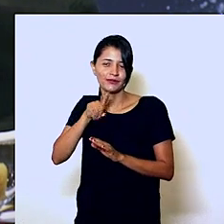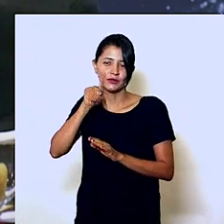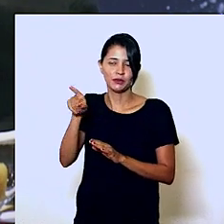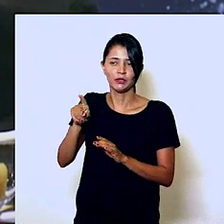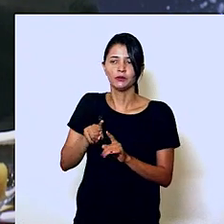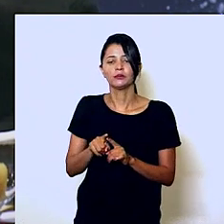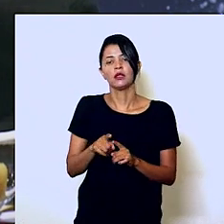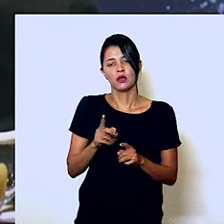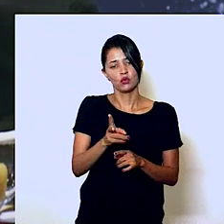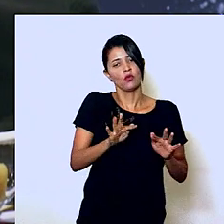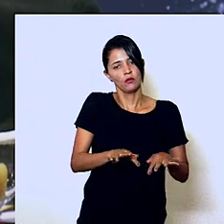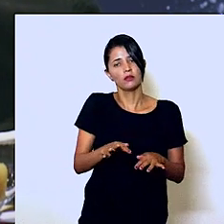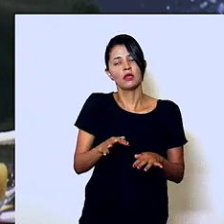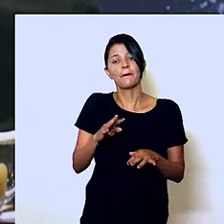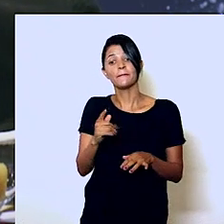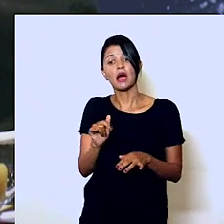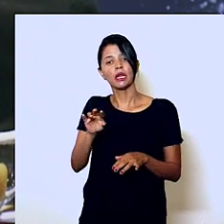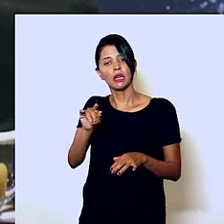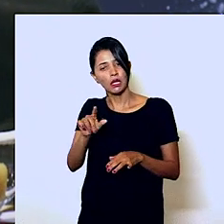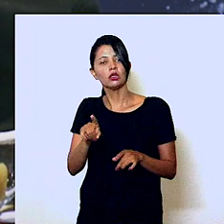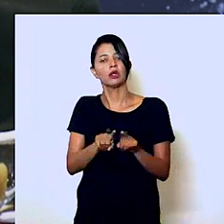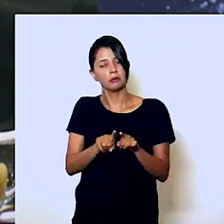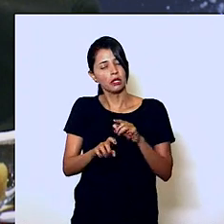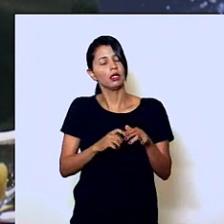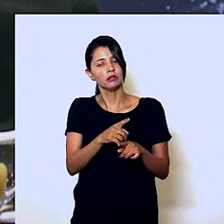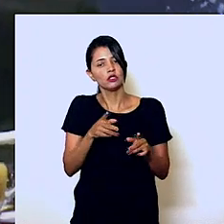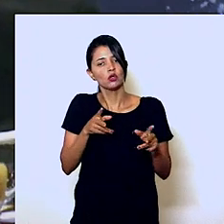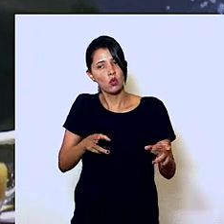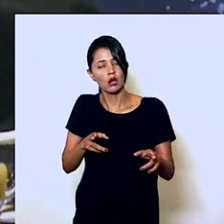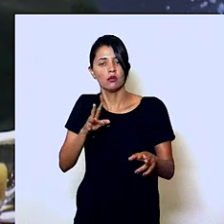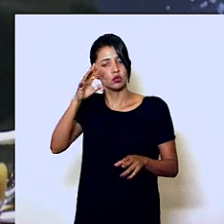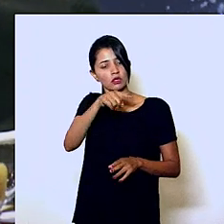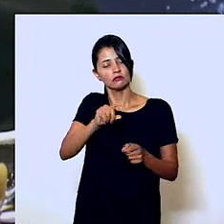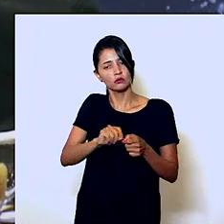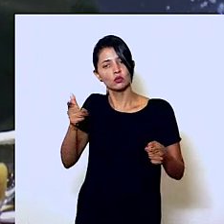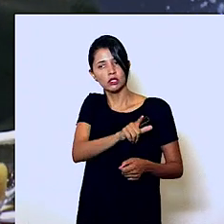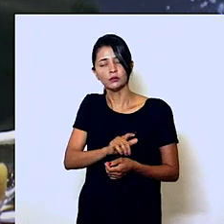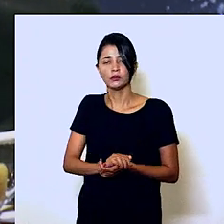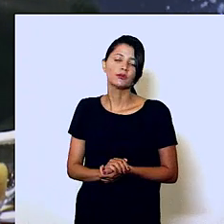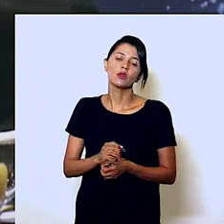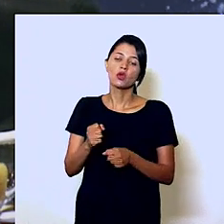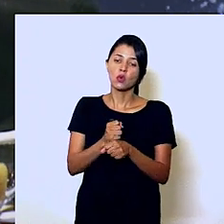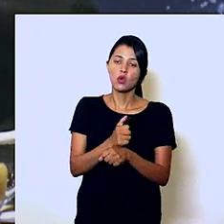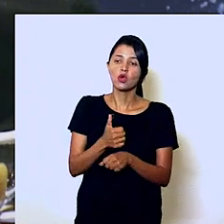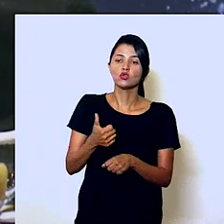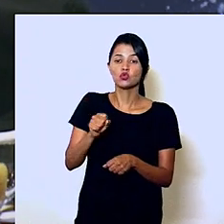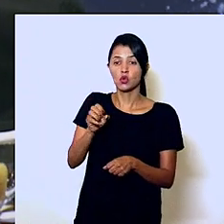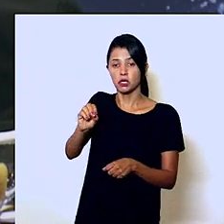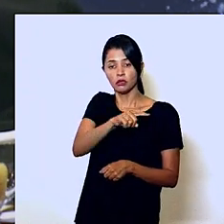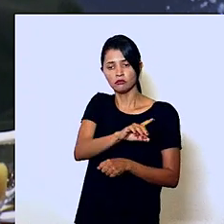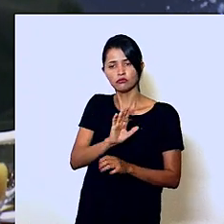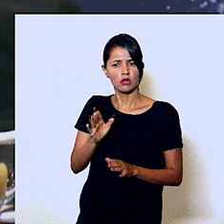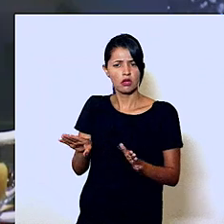patentes. Nos anos 90, o embaixador Paulo Tarso chega como já um profissional amplamente tarimbado no corpo a